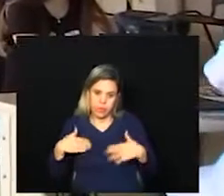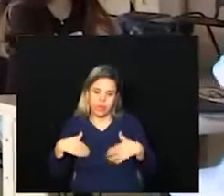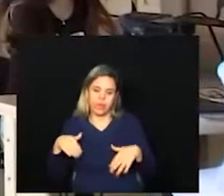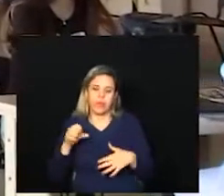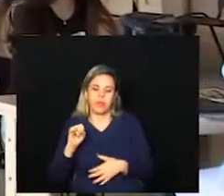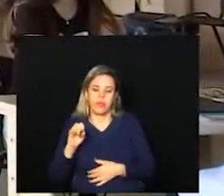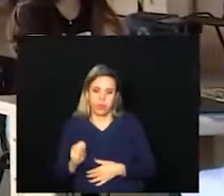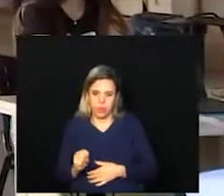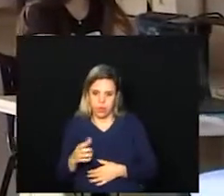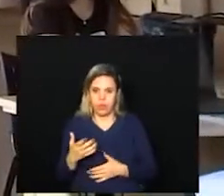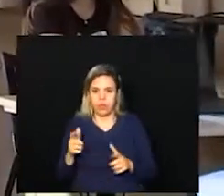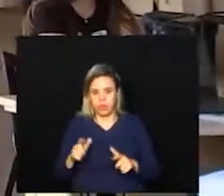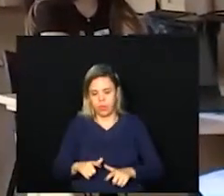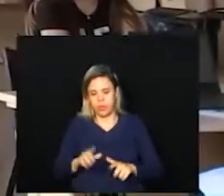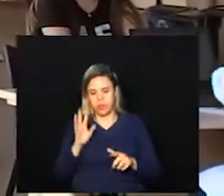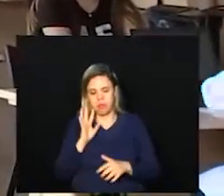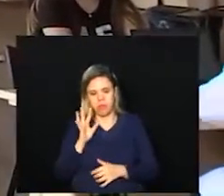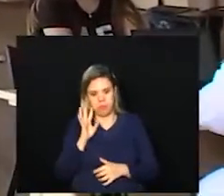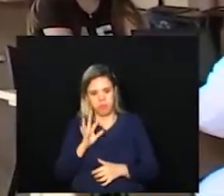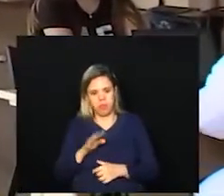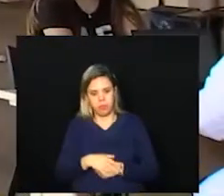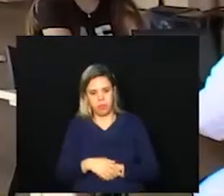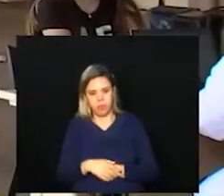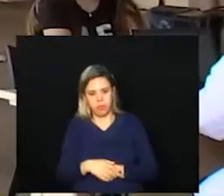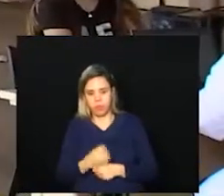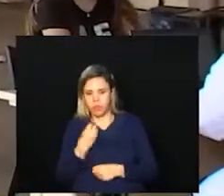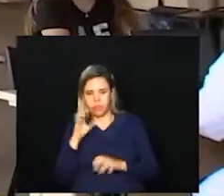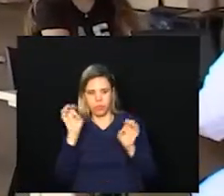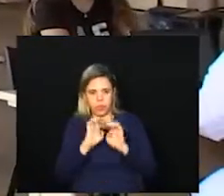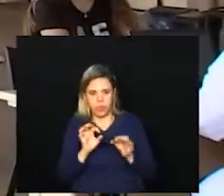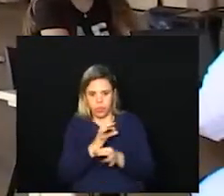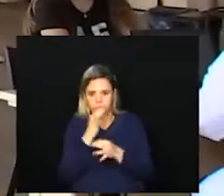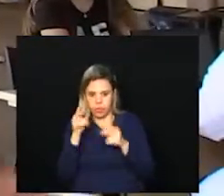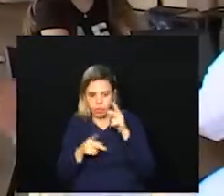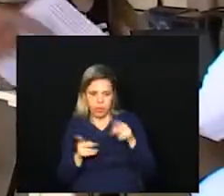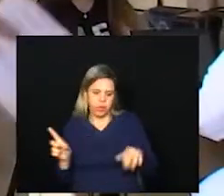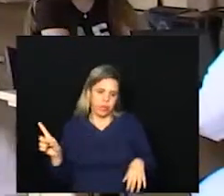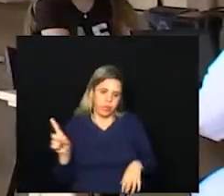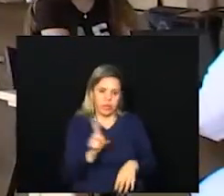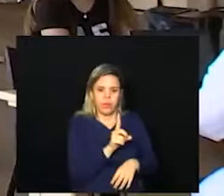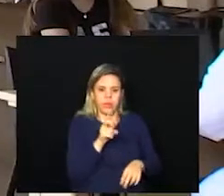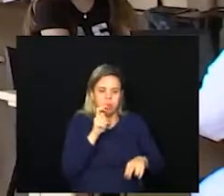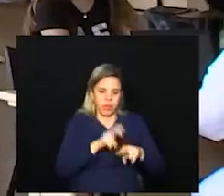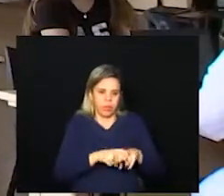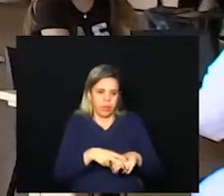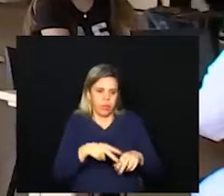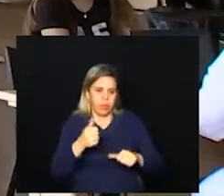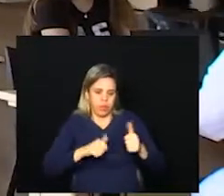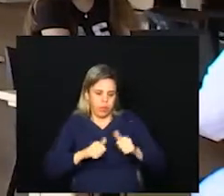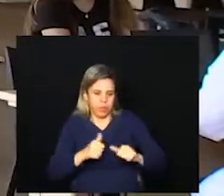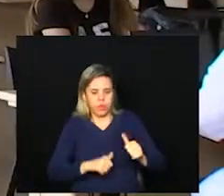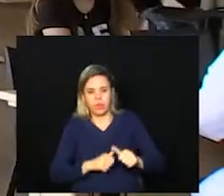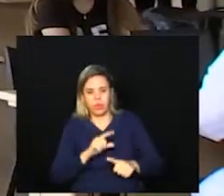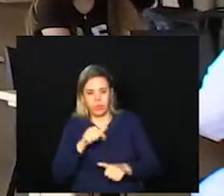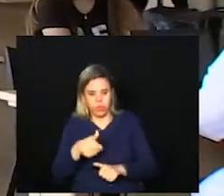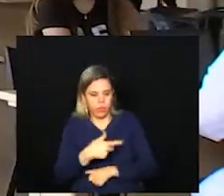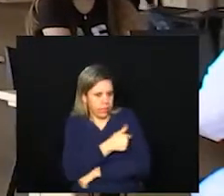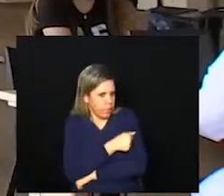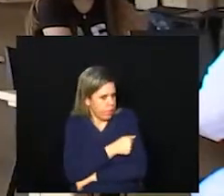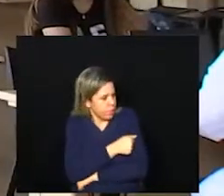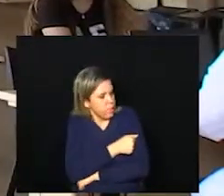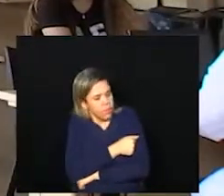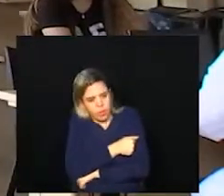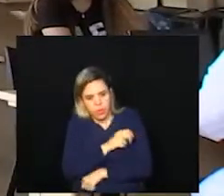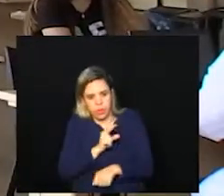CIS Guanabara, um espaço bem bacana, com boa estrutura para o pessoal chegar, passar pela triagem e depois receber